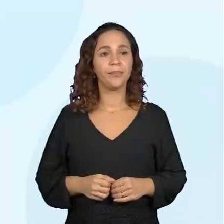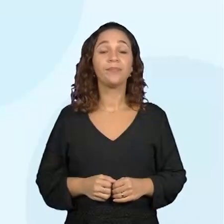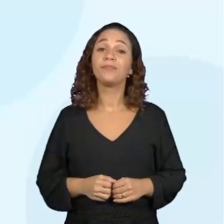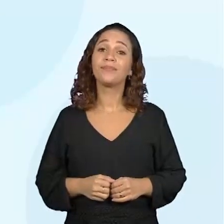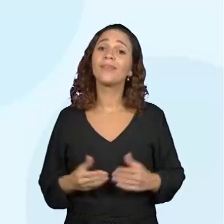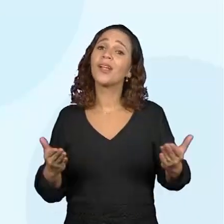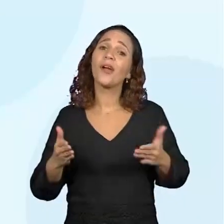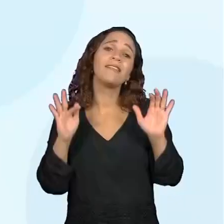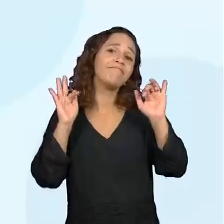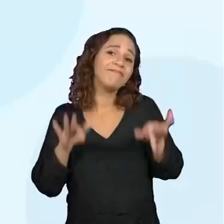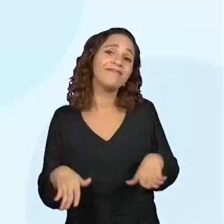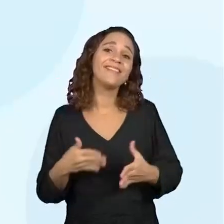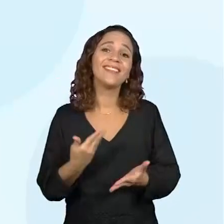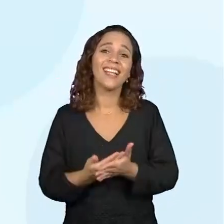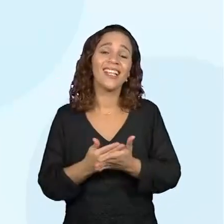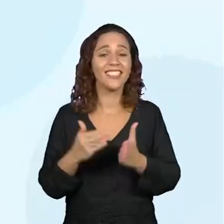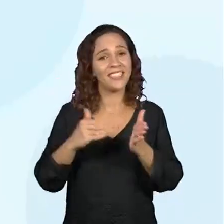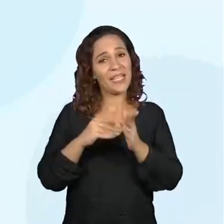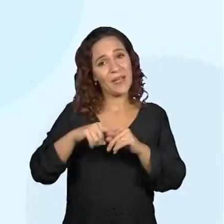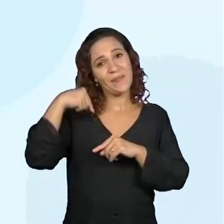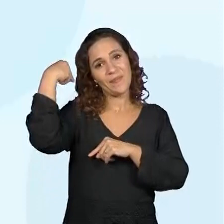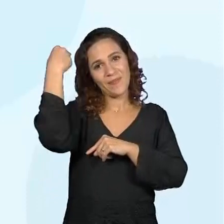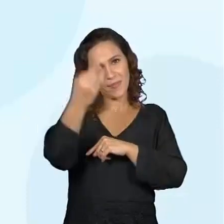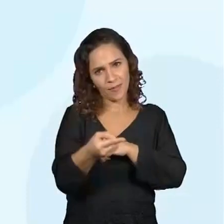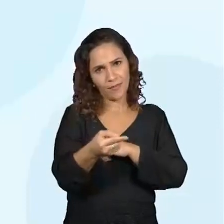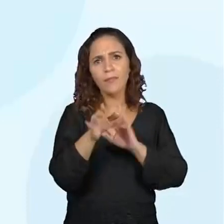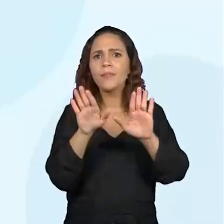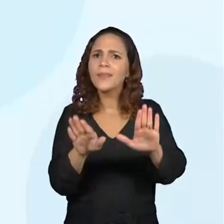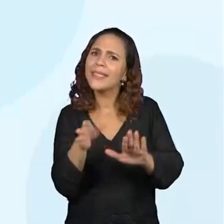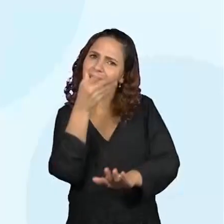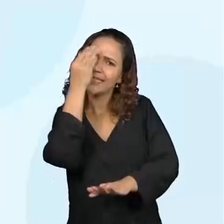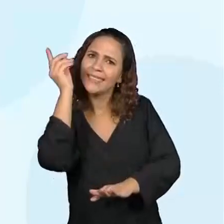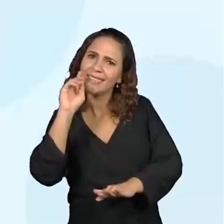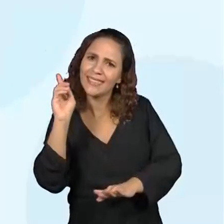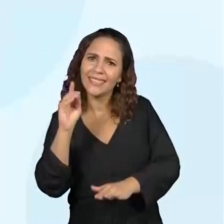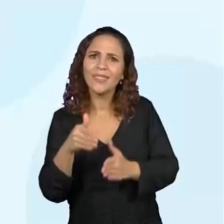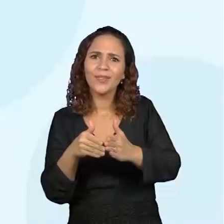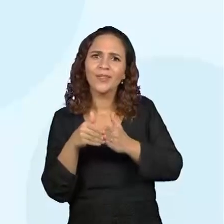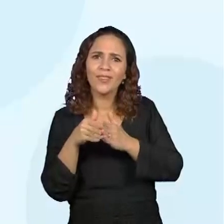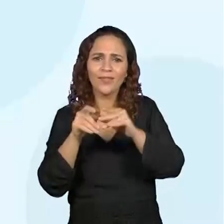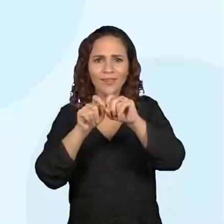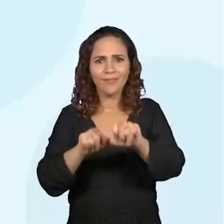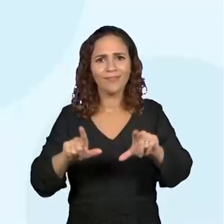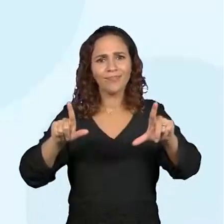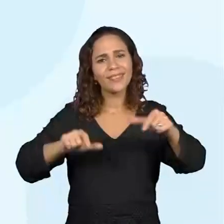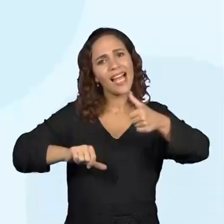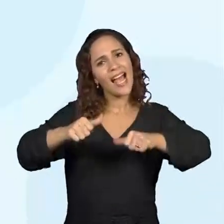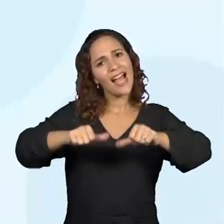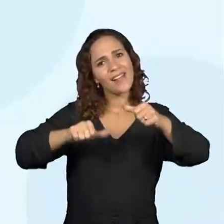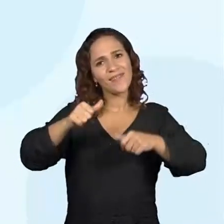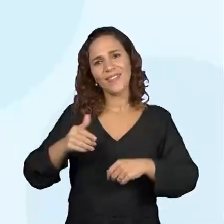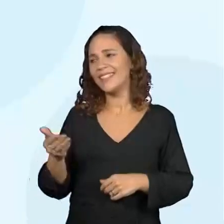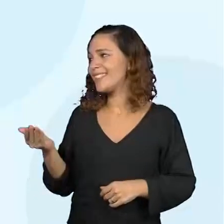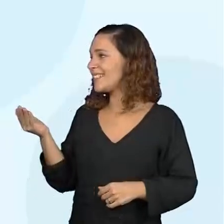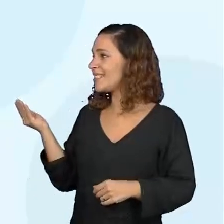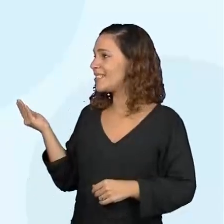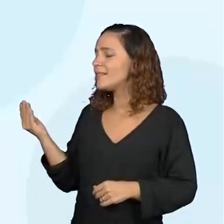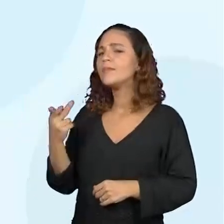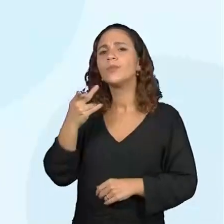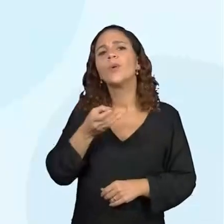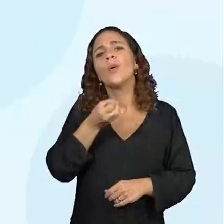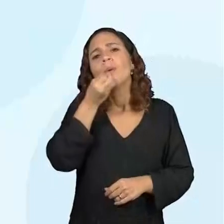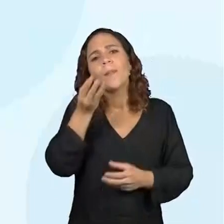a aula vai chegando ao fim, até a próxima aula, mas não esqueçam de preencher o formulário de avaliação desta aula, que é